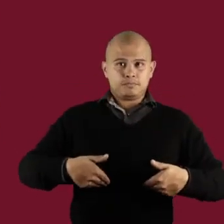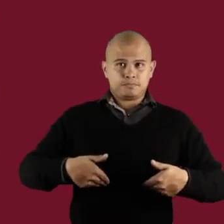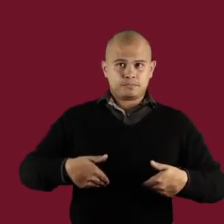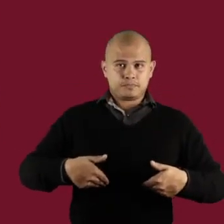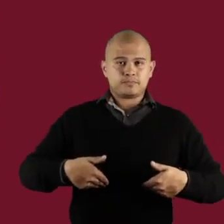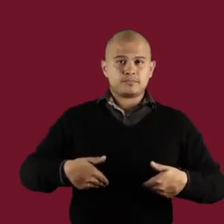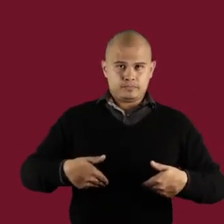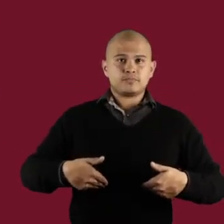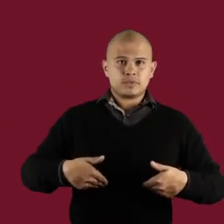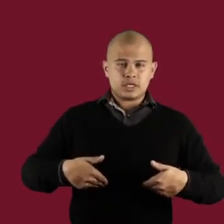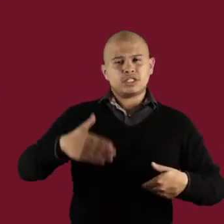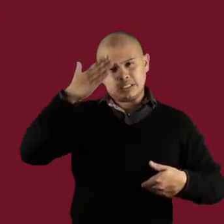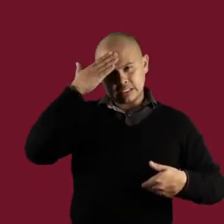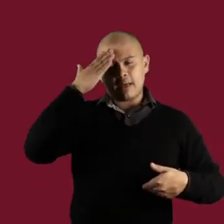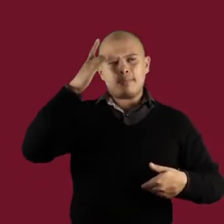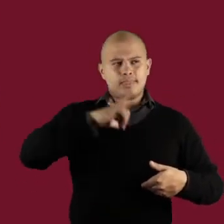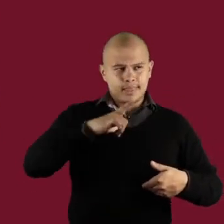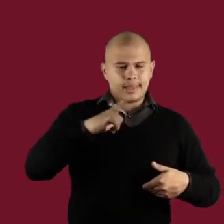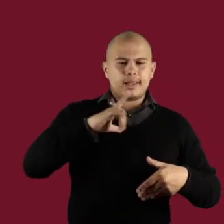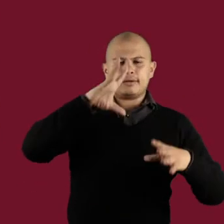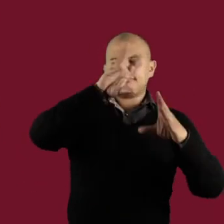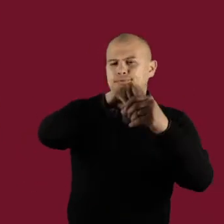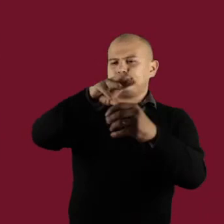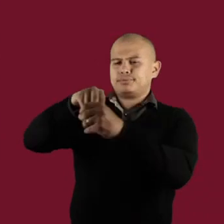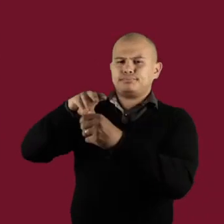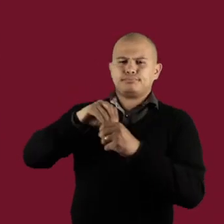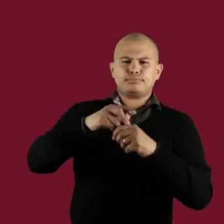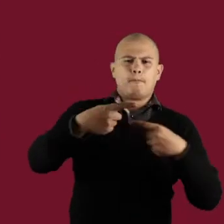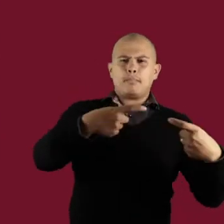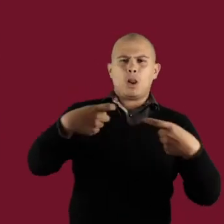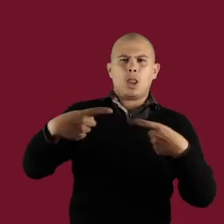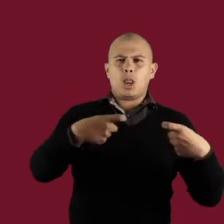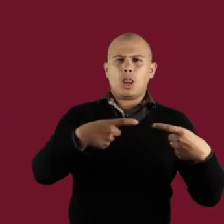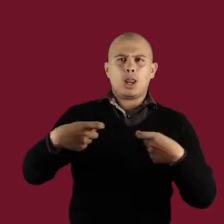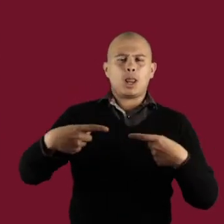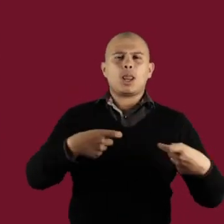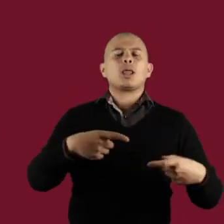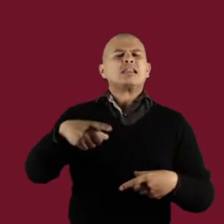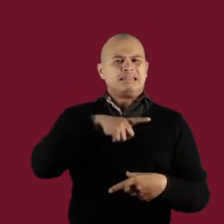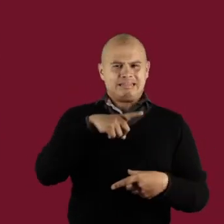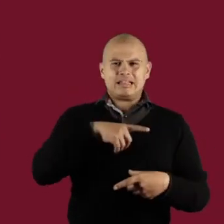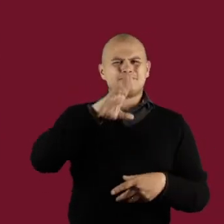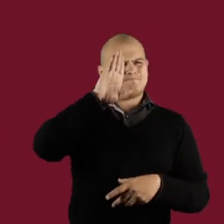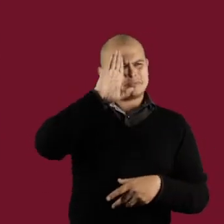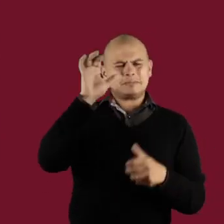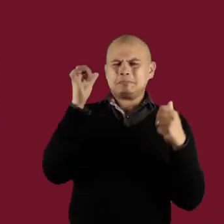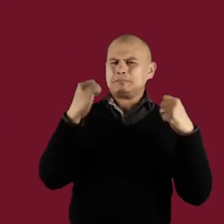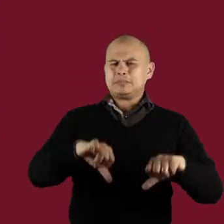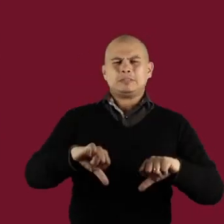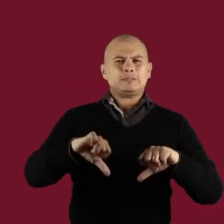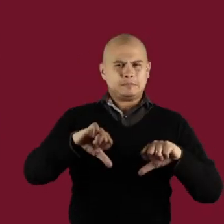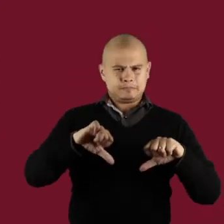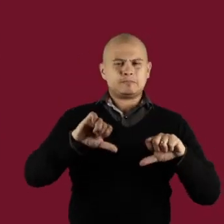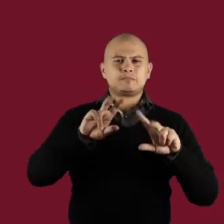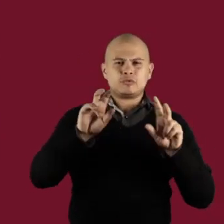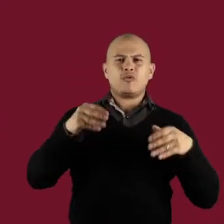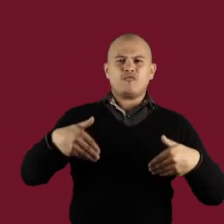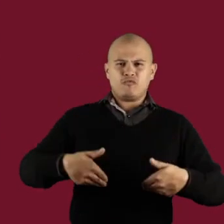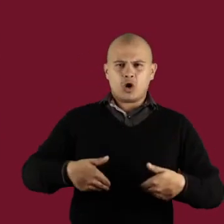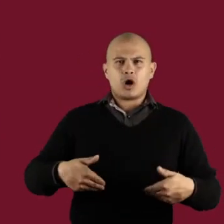Sabemos que as regiões em conflito são as mais afetadas. Sabemos que há regiões onde as mudanças climáticas,